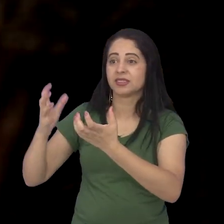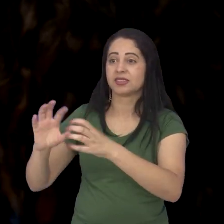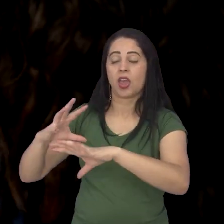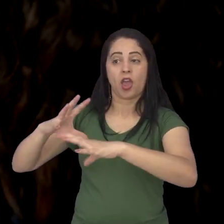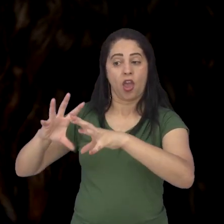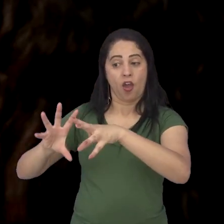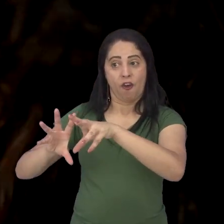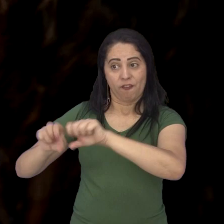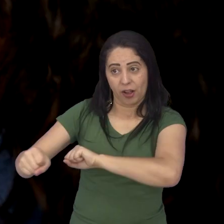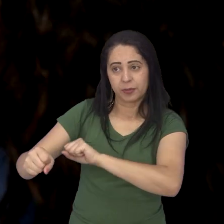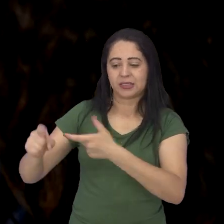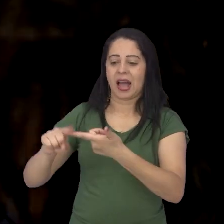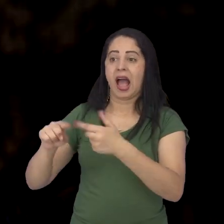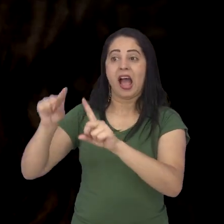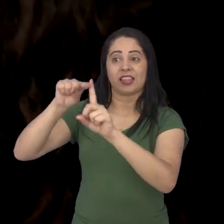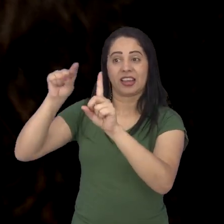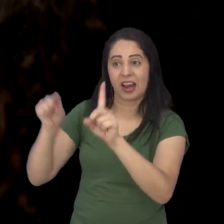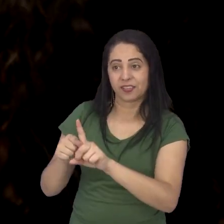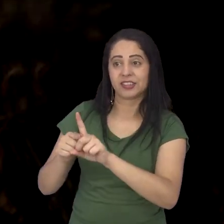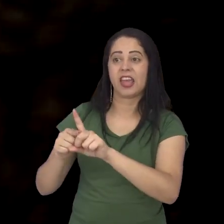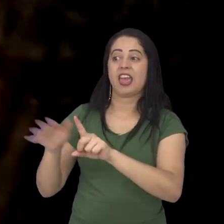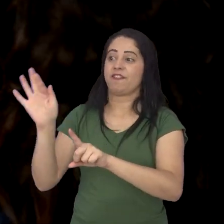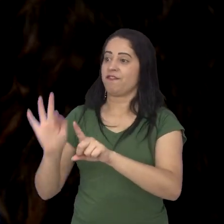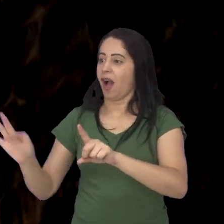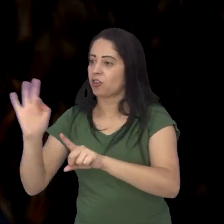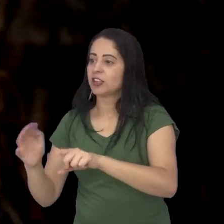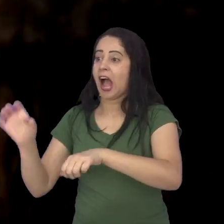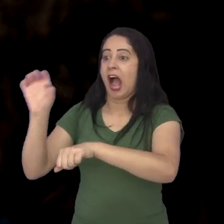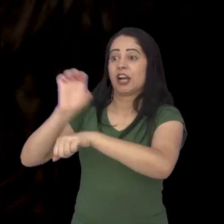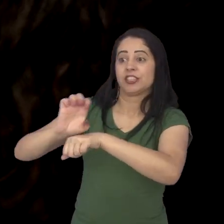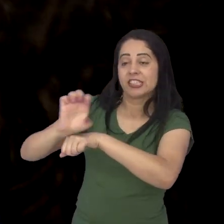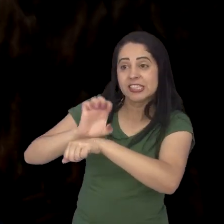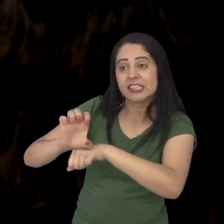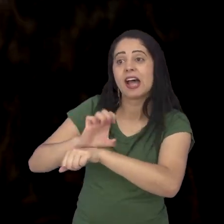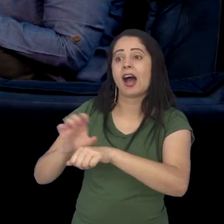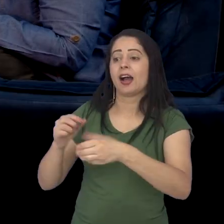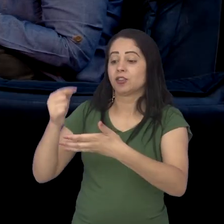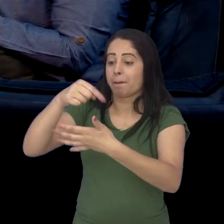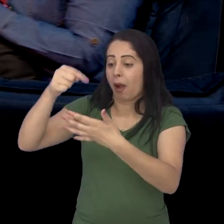diploma... Diploma, gravidez, o meu diploma estágio, chama Jade.